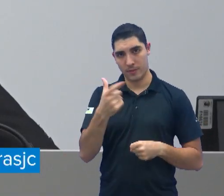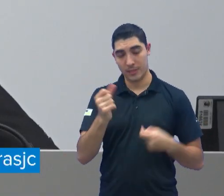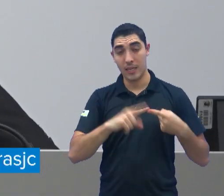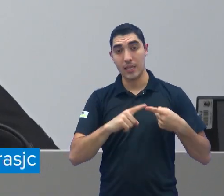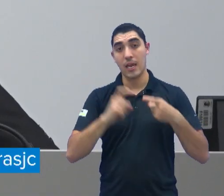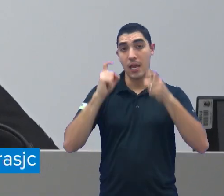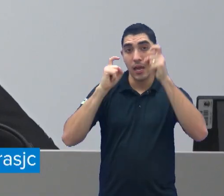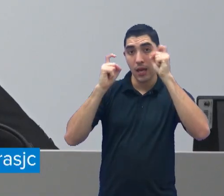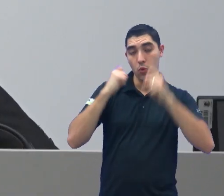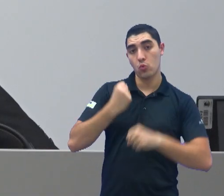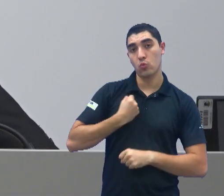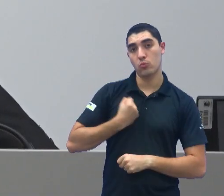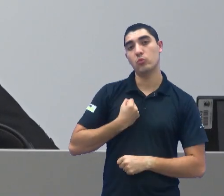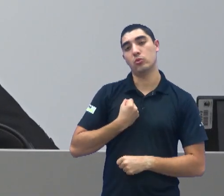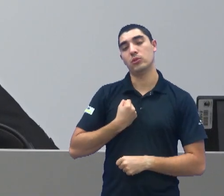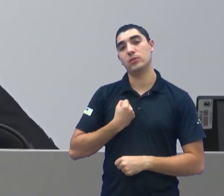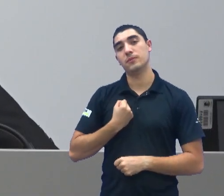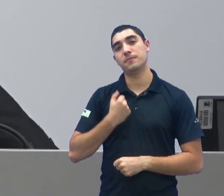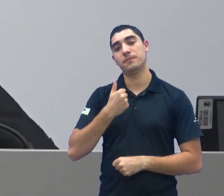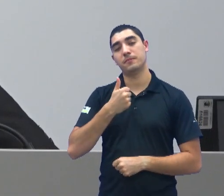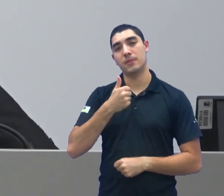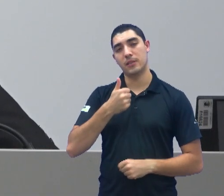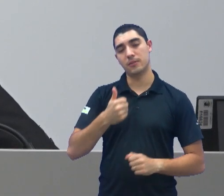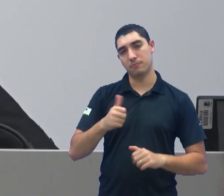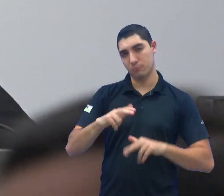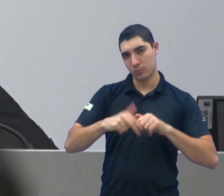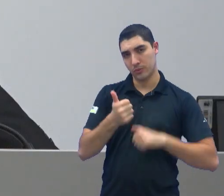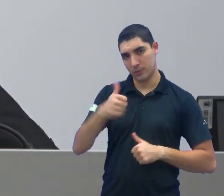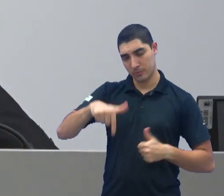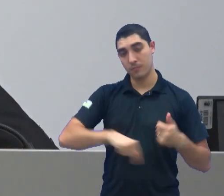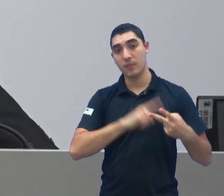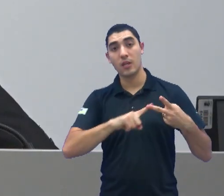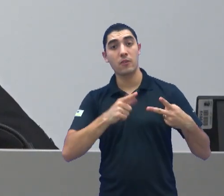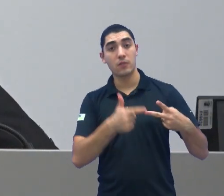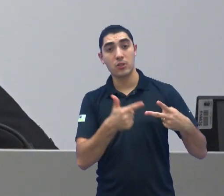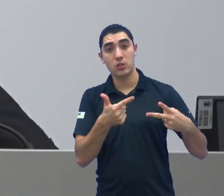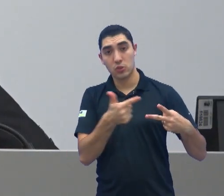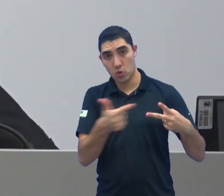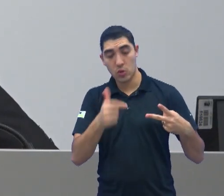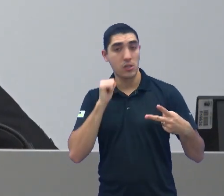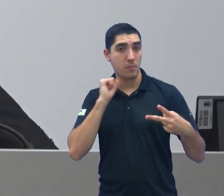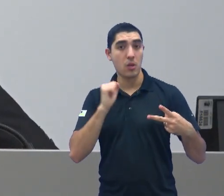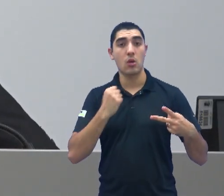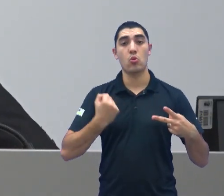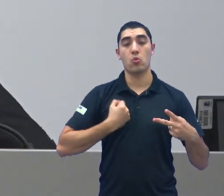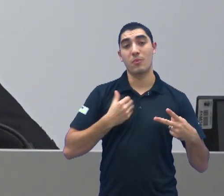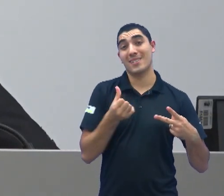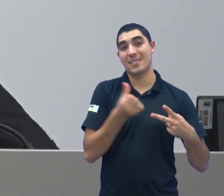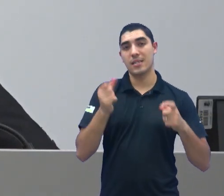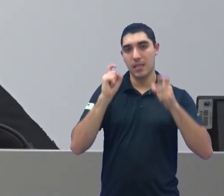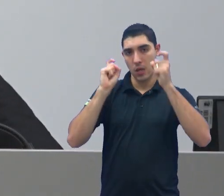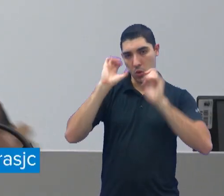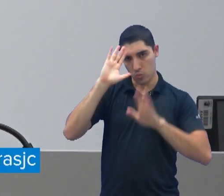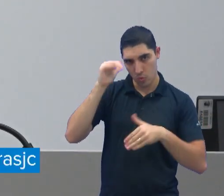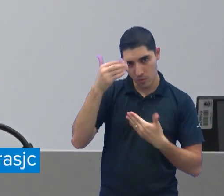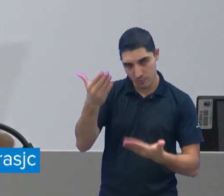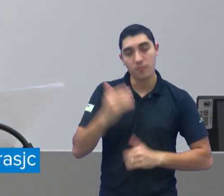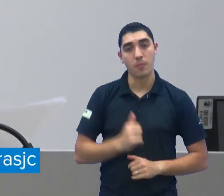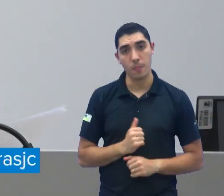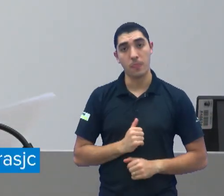17ª sessão ordinária, 22 de abril de 2026, a 6ª sessão solene. Aberta a